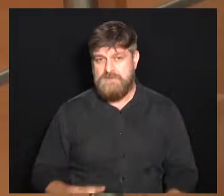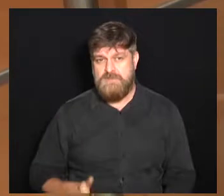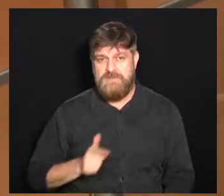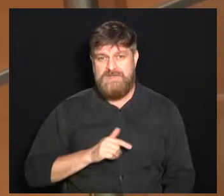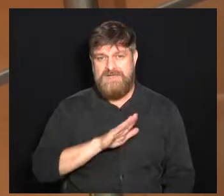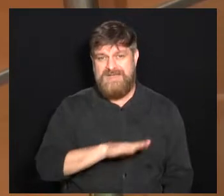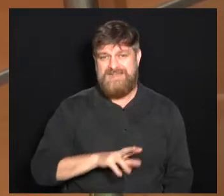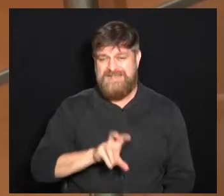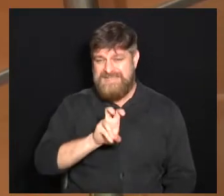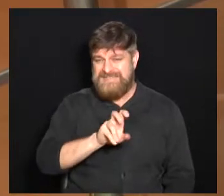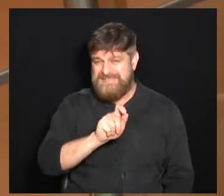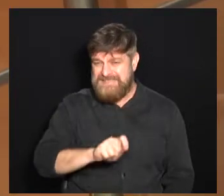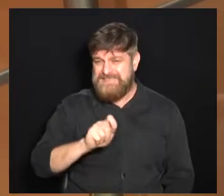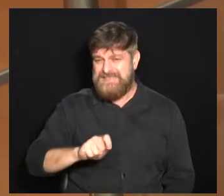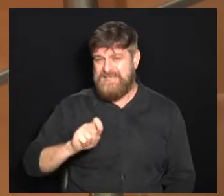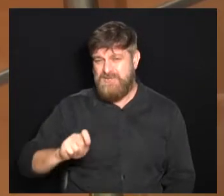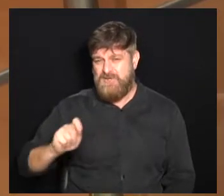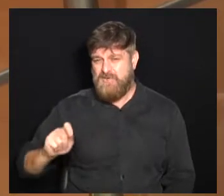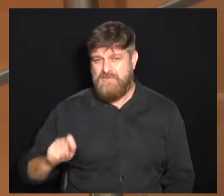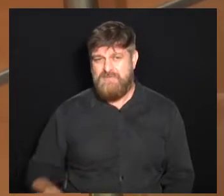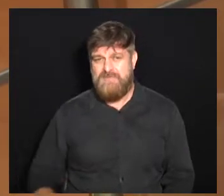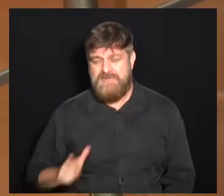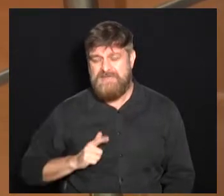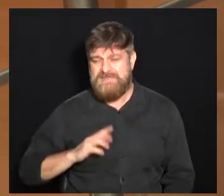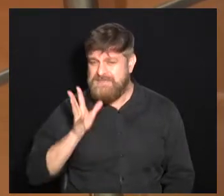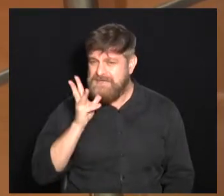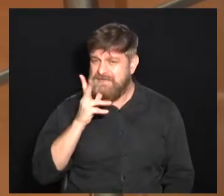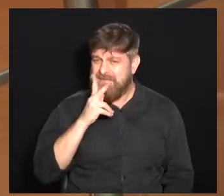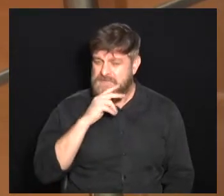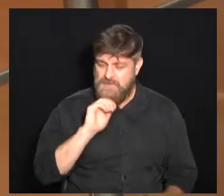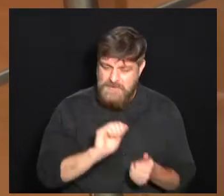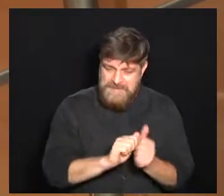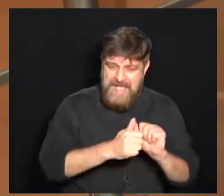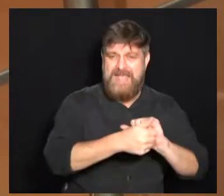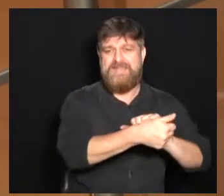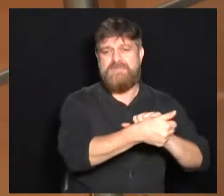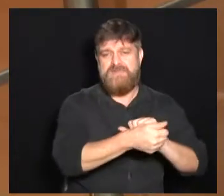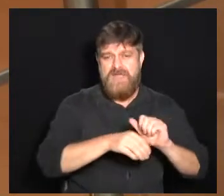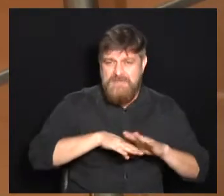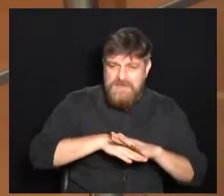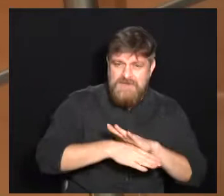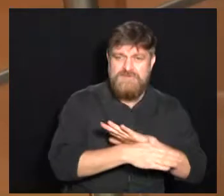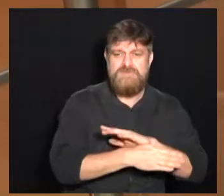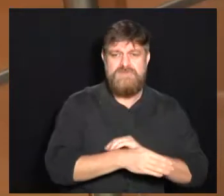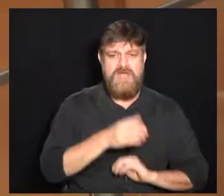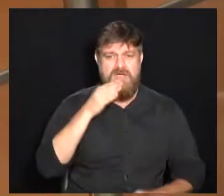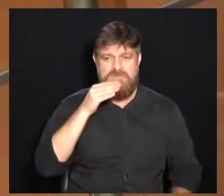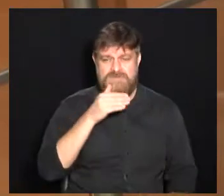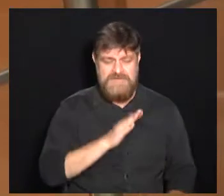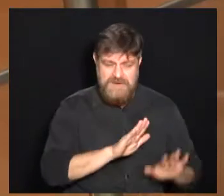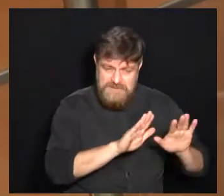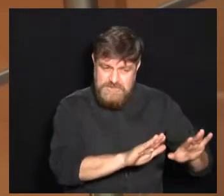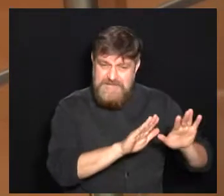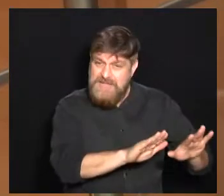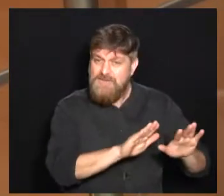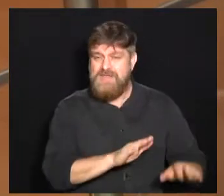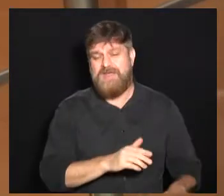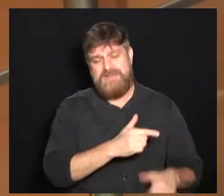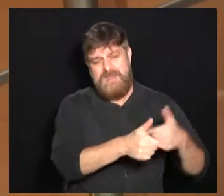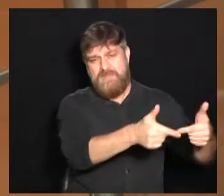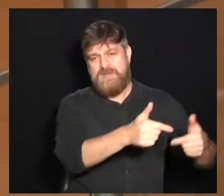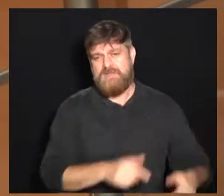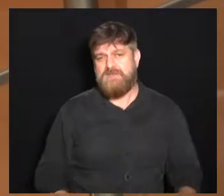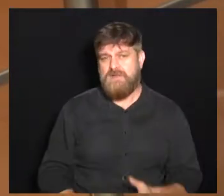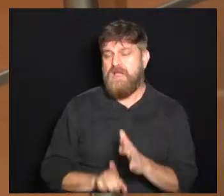levou 5 meses para passar pela adaptação das primeiras, pessoal que já estão lá. Então, a minha maior pergunta é, como